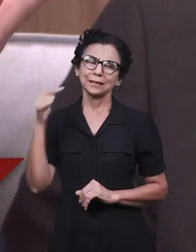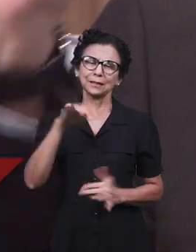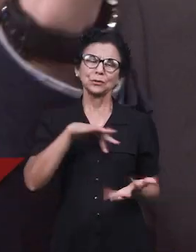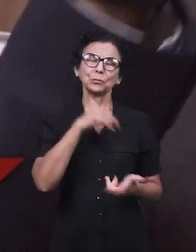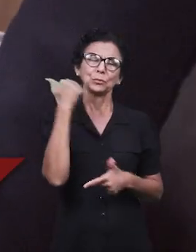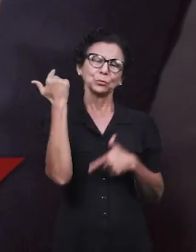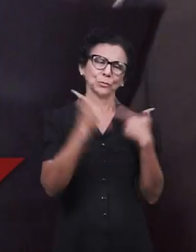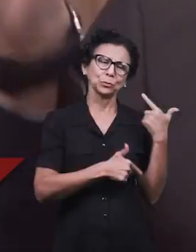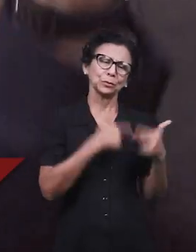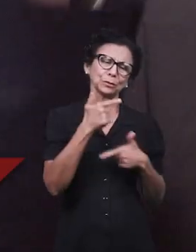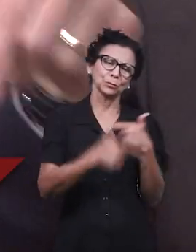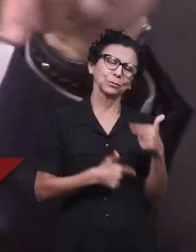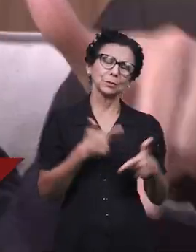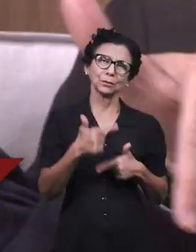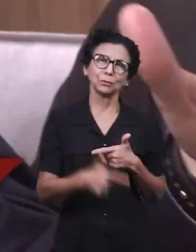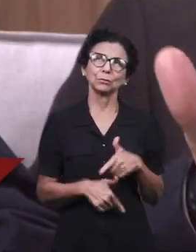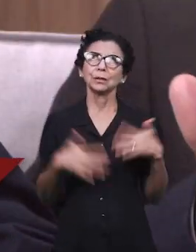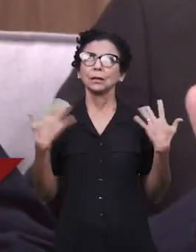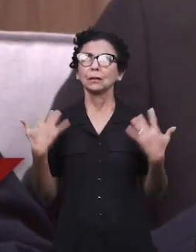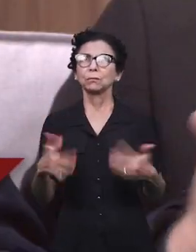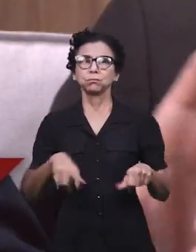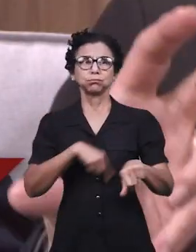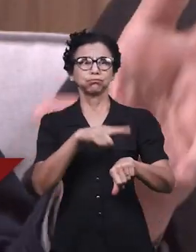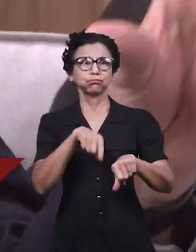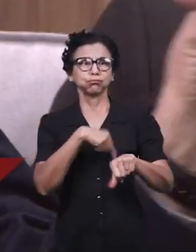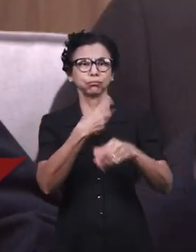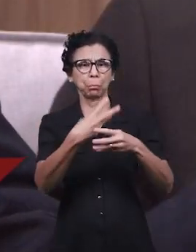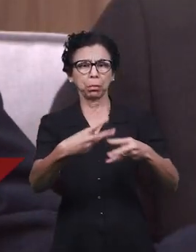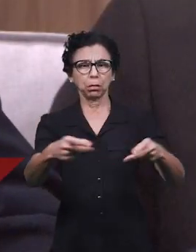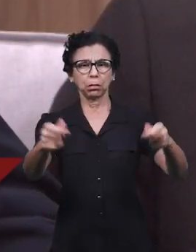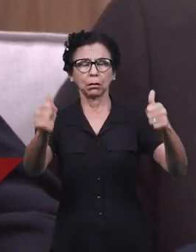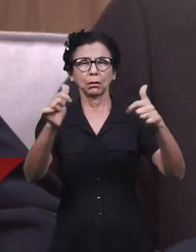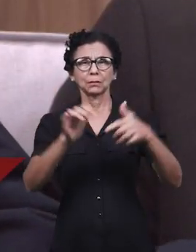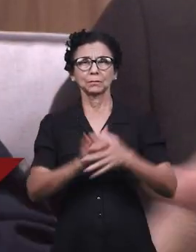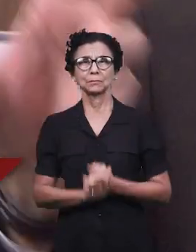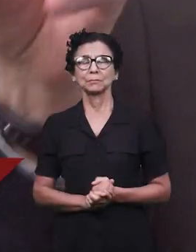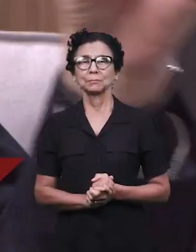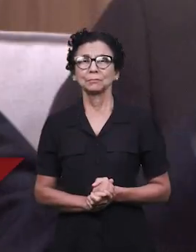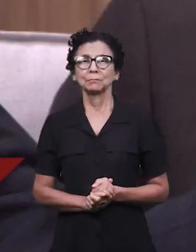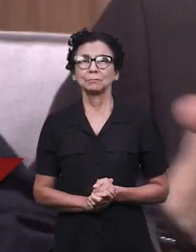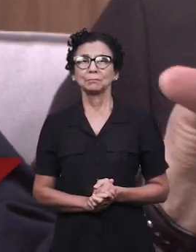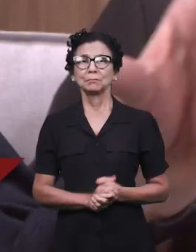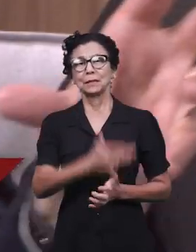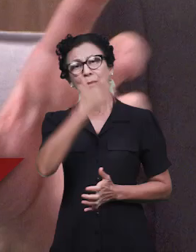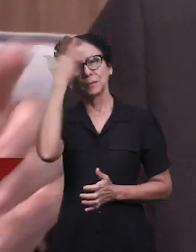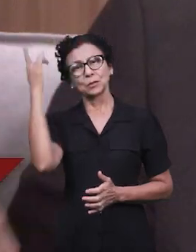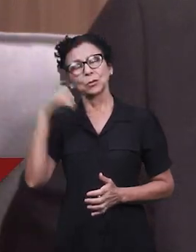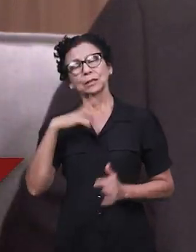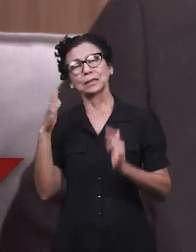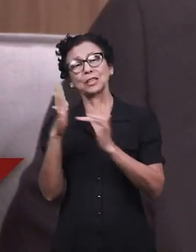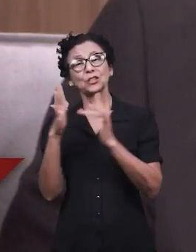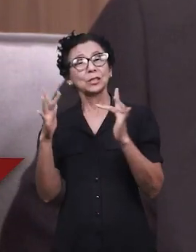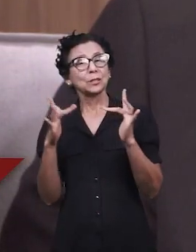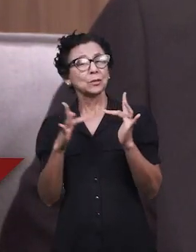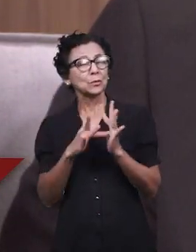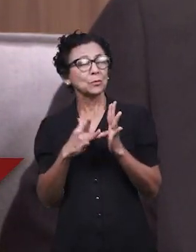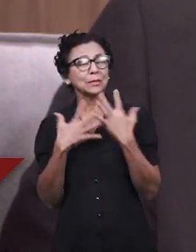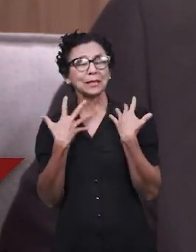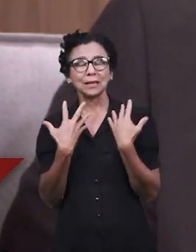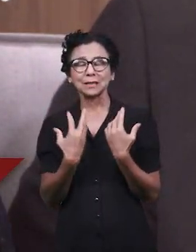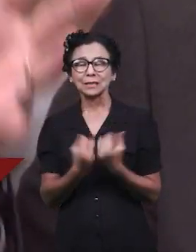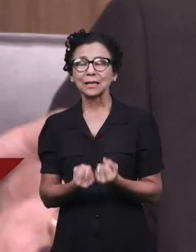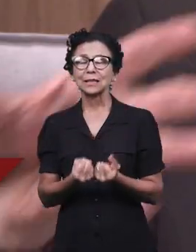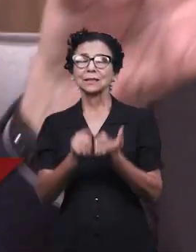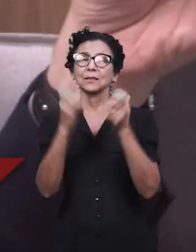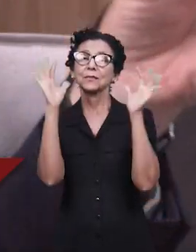passando. Mas quem tem Jesus no coração é bem-aventurado, é feliz, tem paz e, acima de tudo,